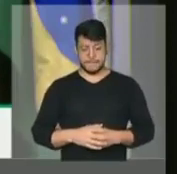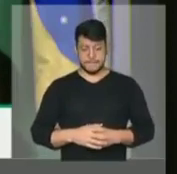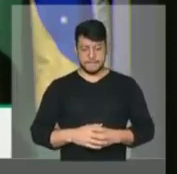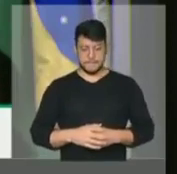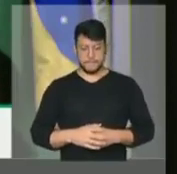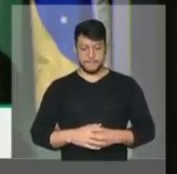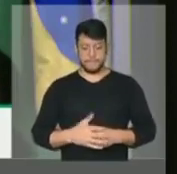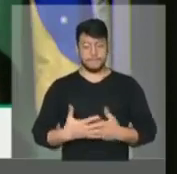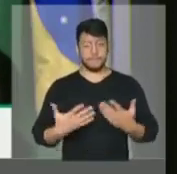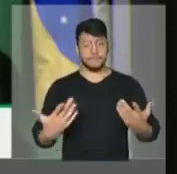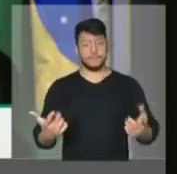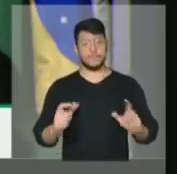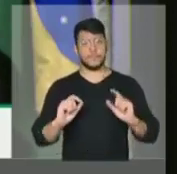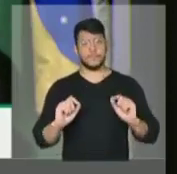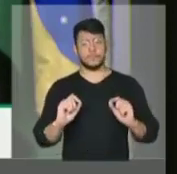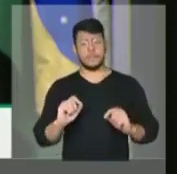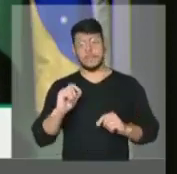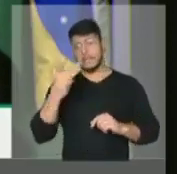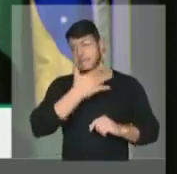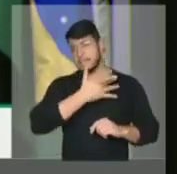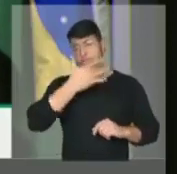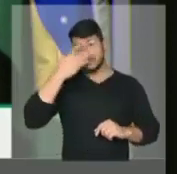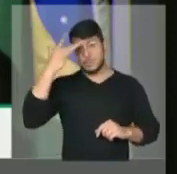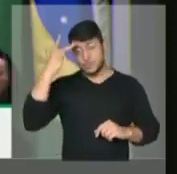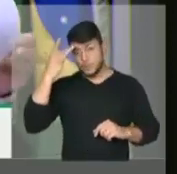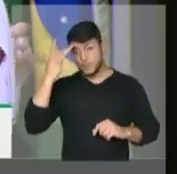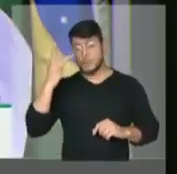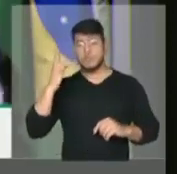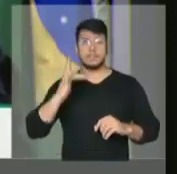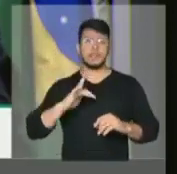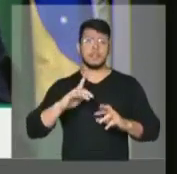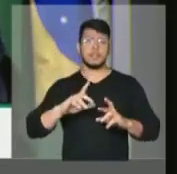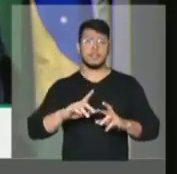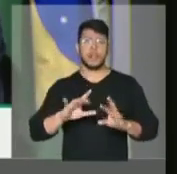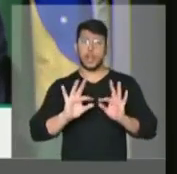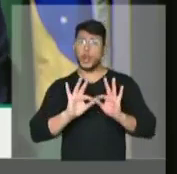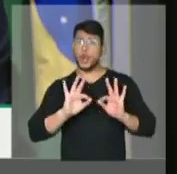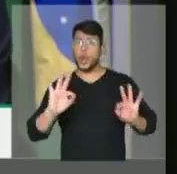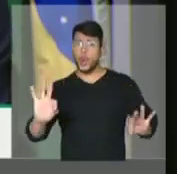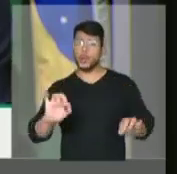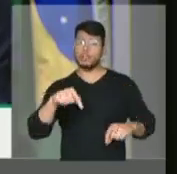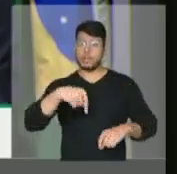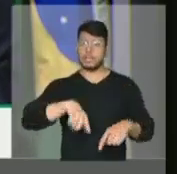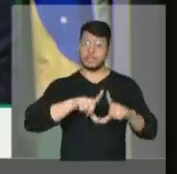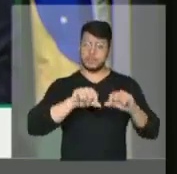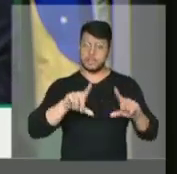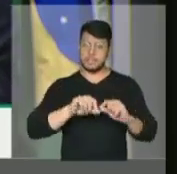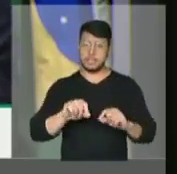mesmo aqueles mais distantes da capital federal.